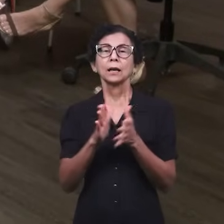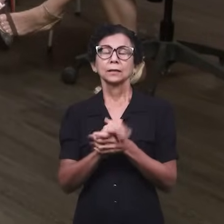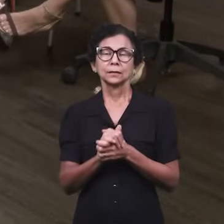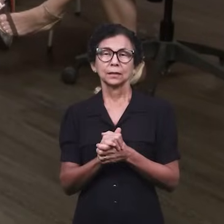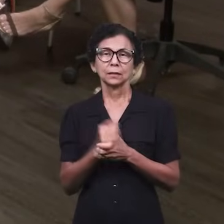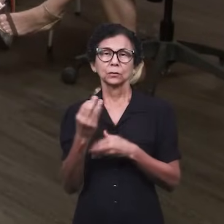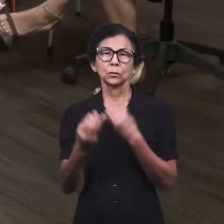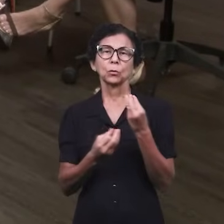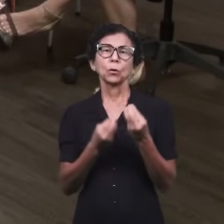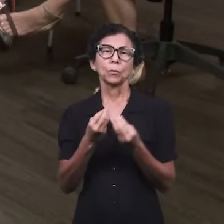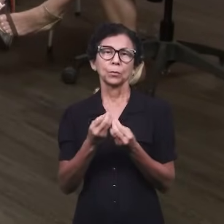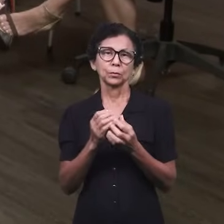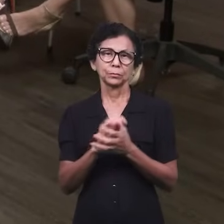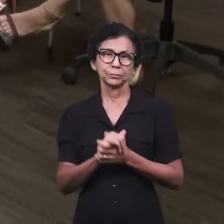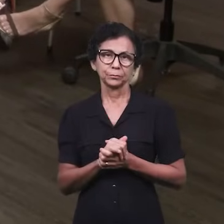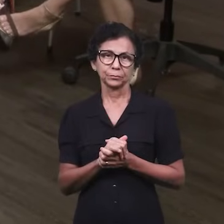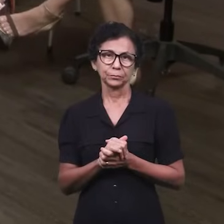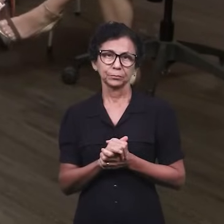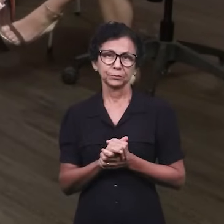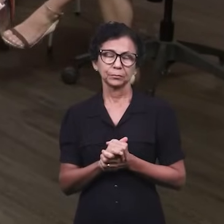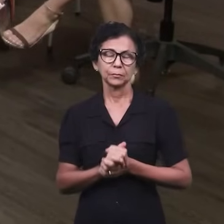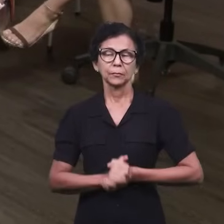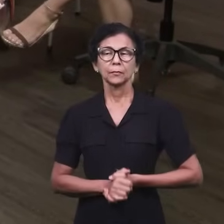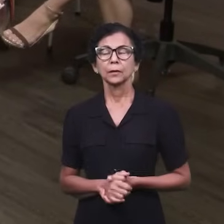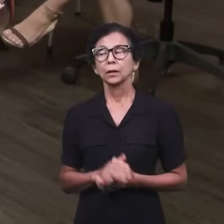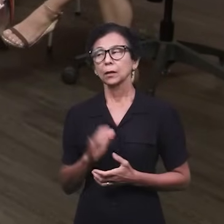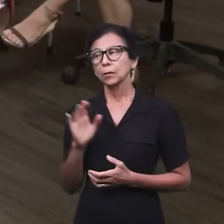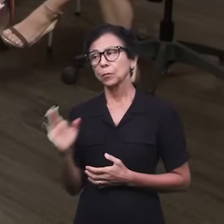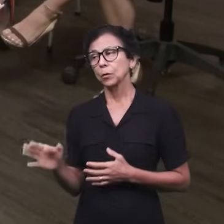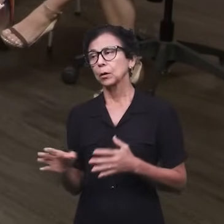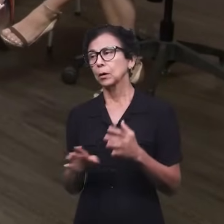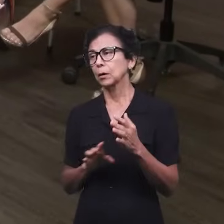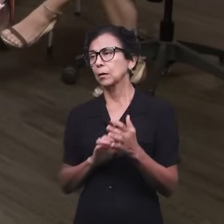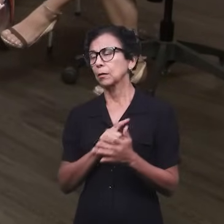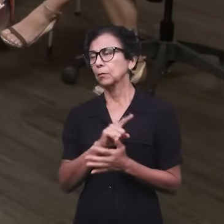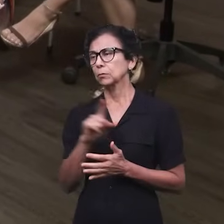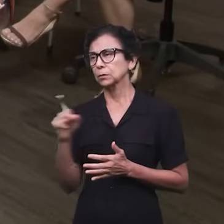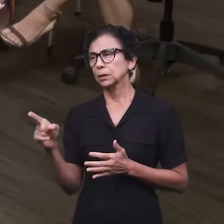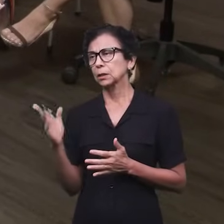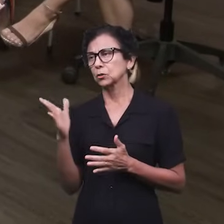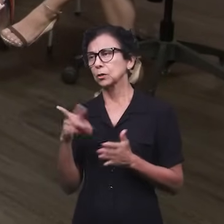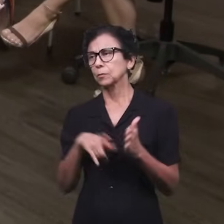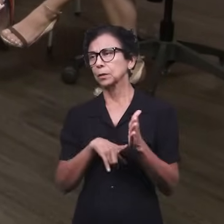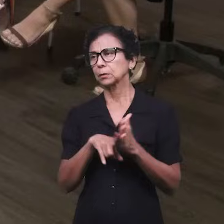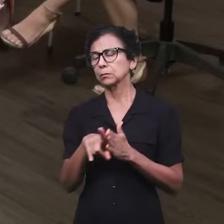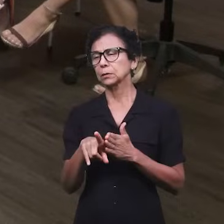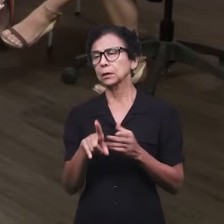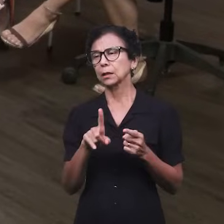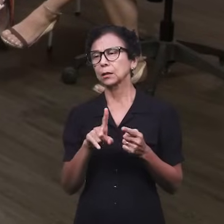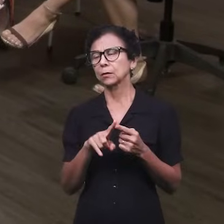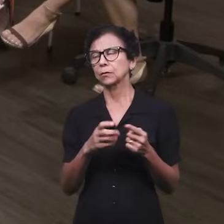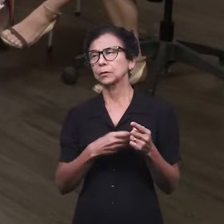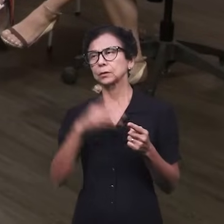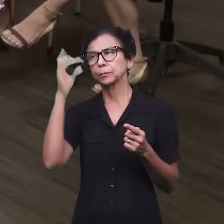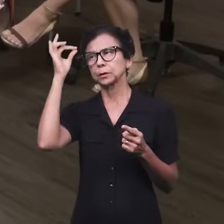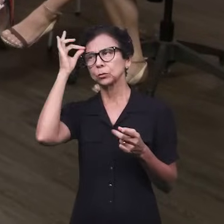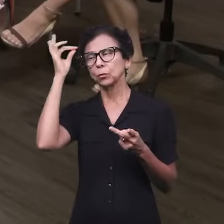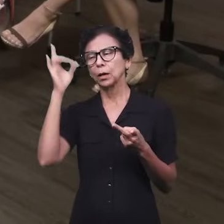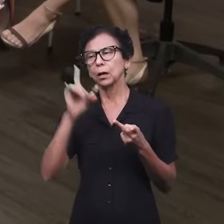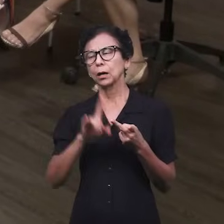à nossa vida espiritual e a importância da leitura da palavra no projeto de